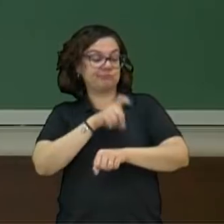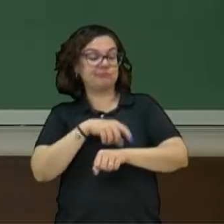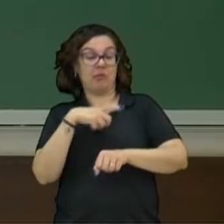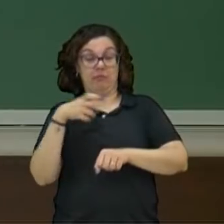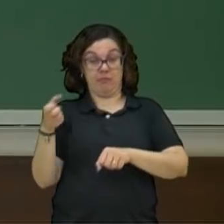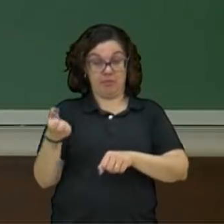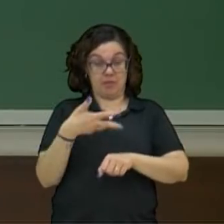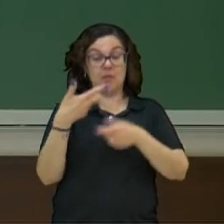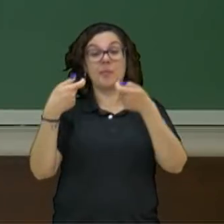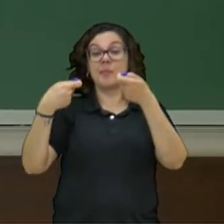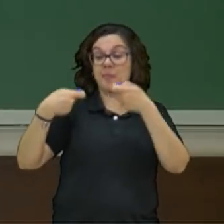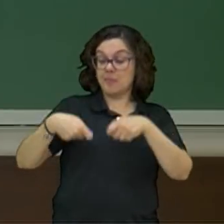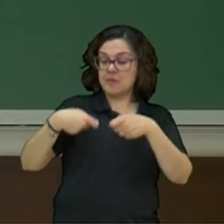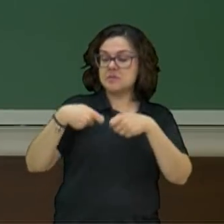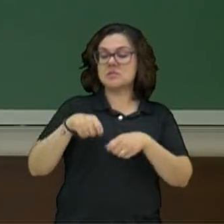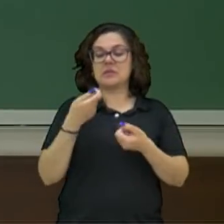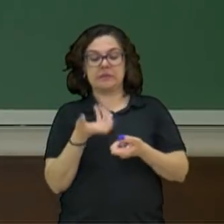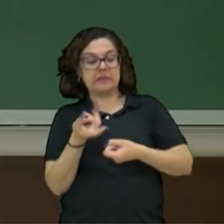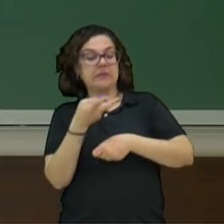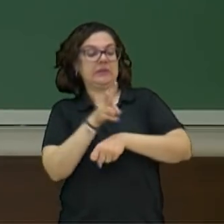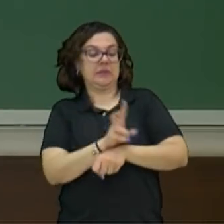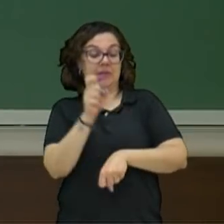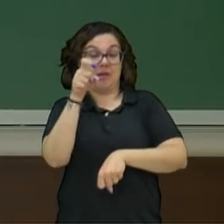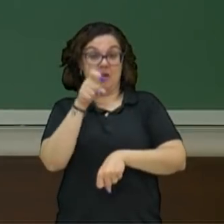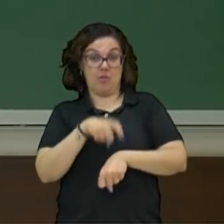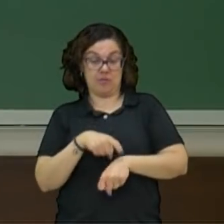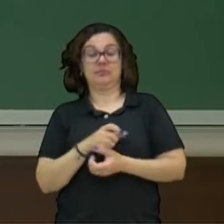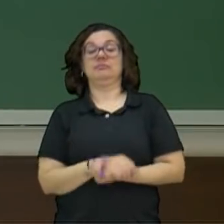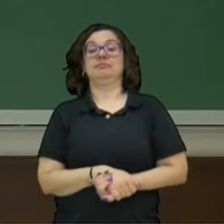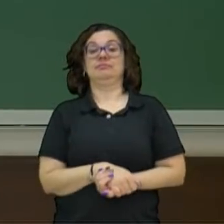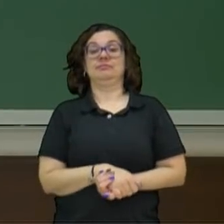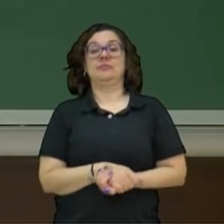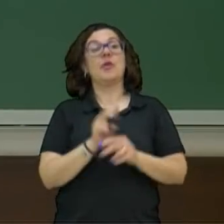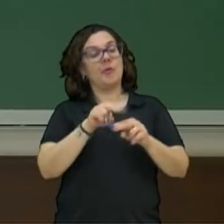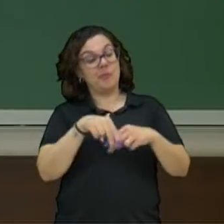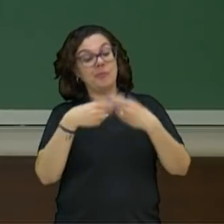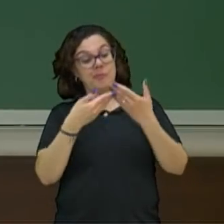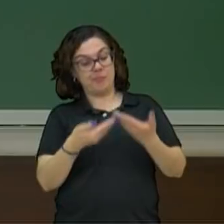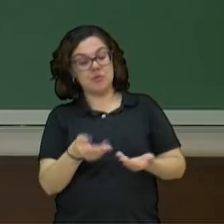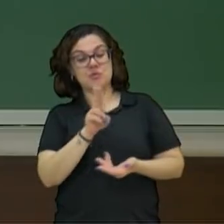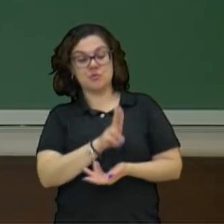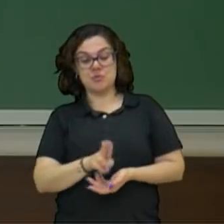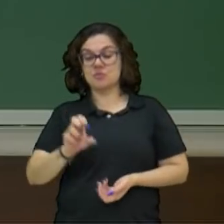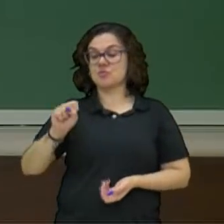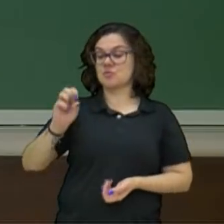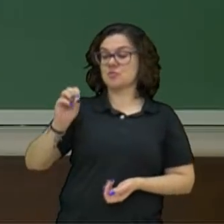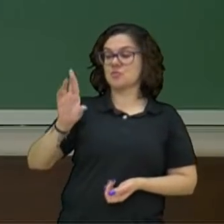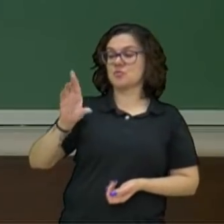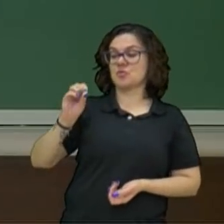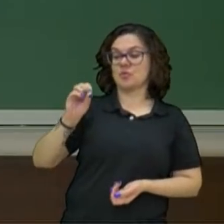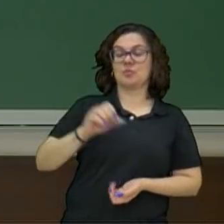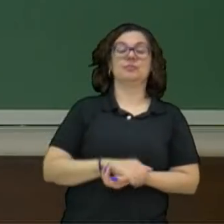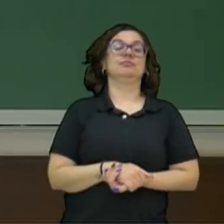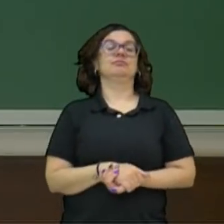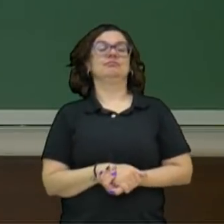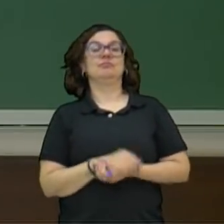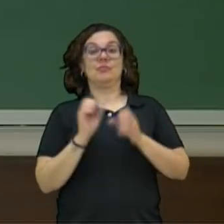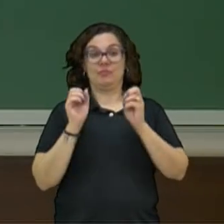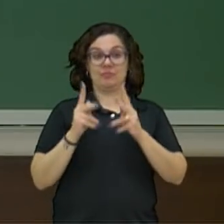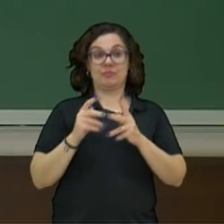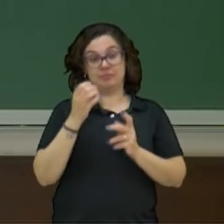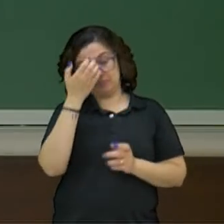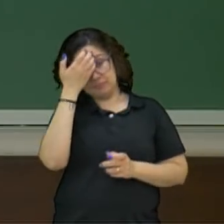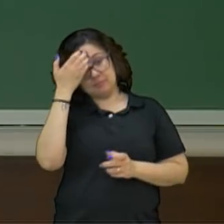peçonhento, receber os anticorpos imediatamente. Por isso que é utilizado o soro terapêutico,